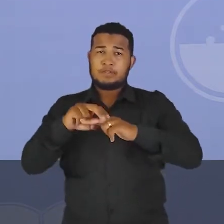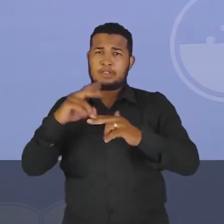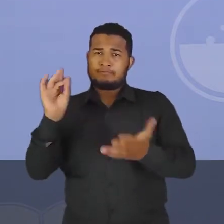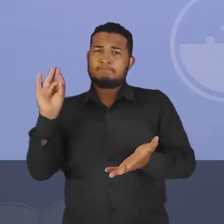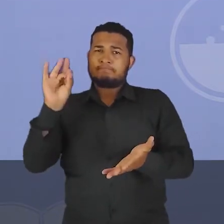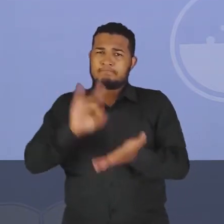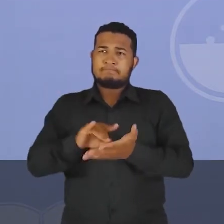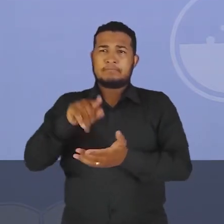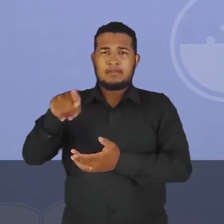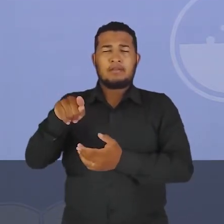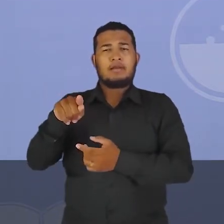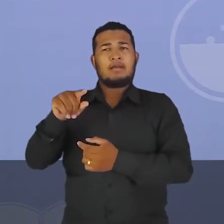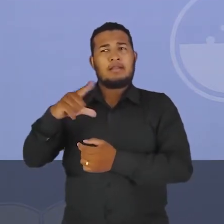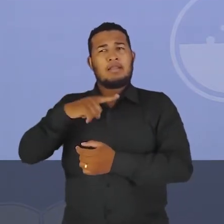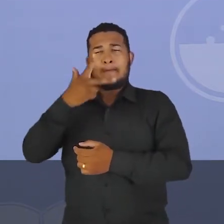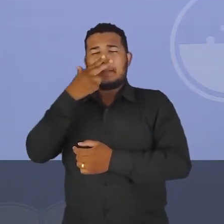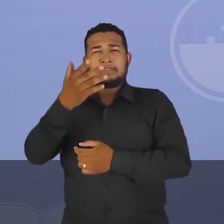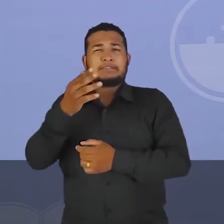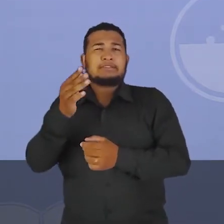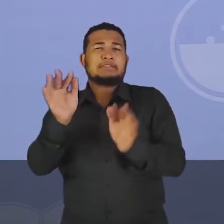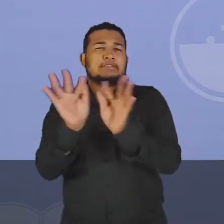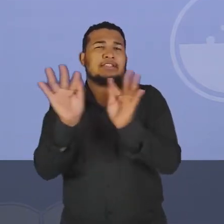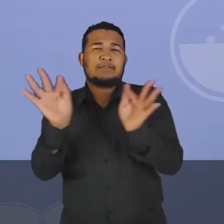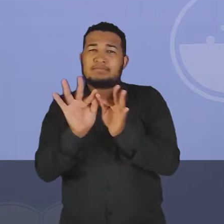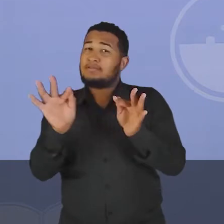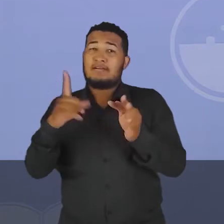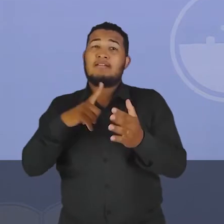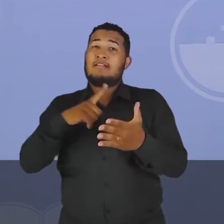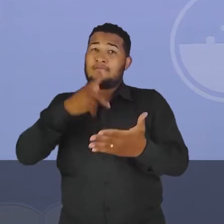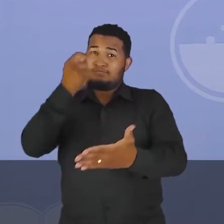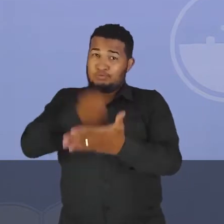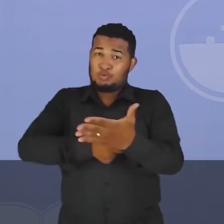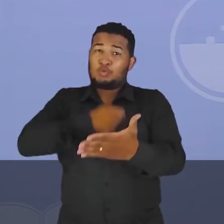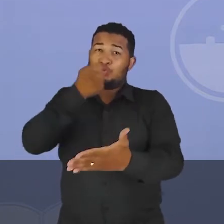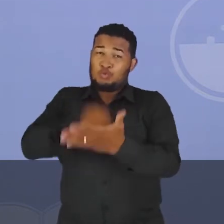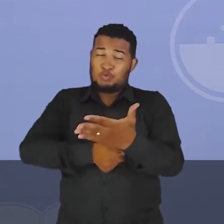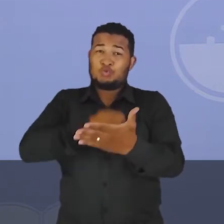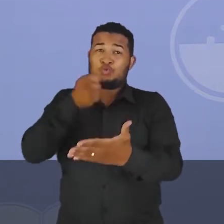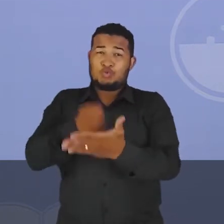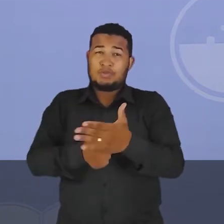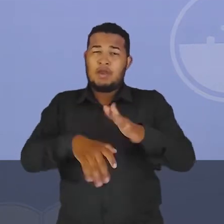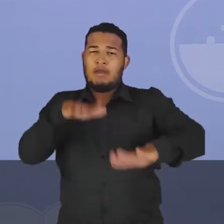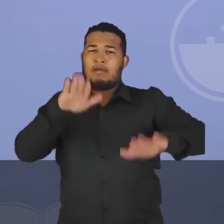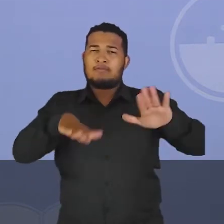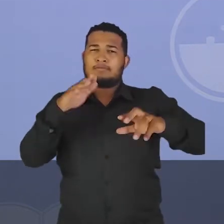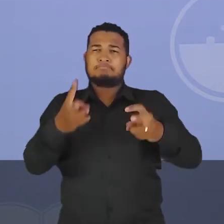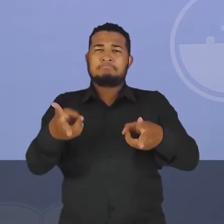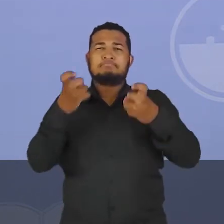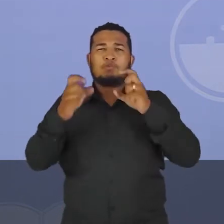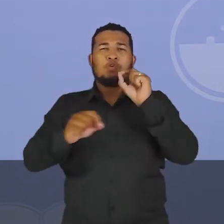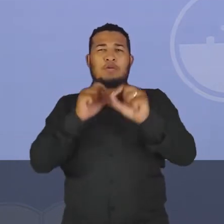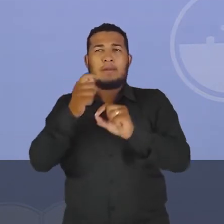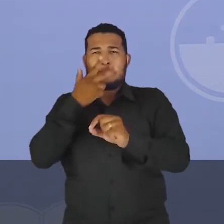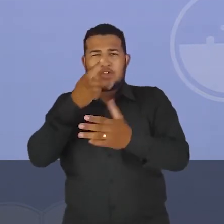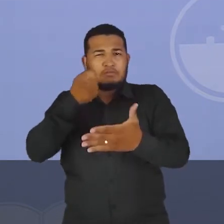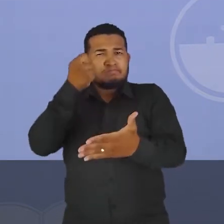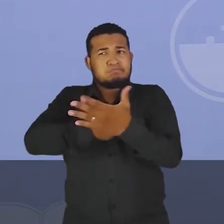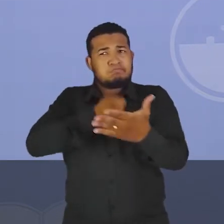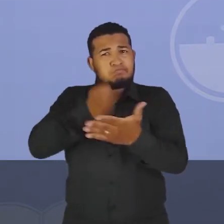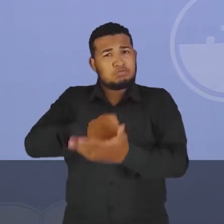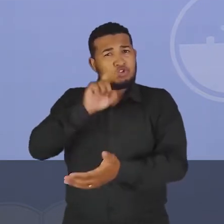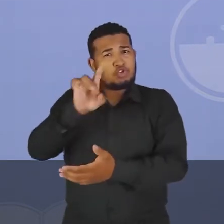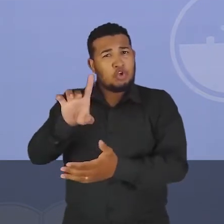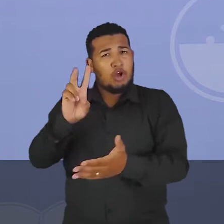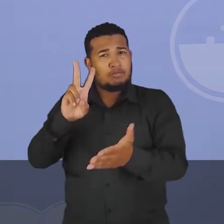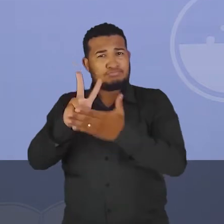foi simples, foi uma história de lutas desde o início, muita resistência, e às vezes a gente pensa, mas professora, foi só resistência com os indígenas?